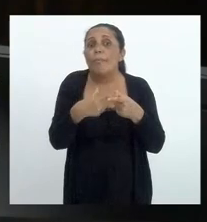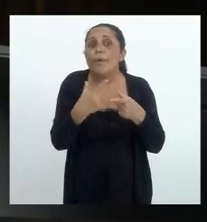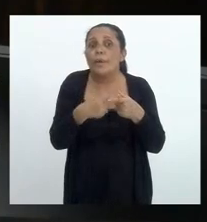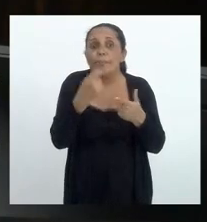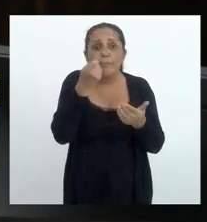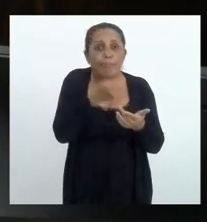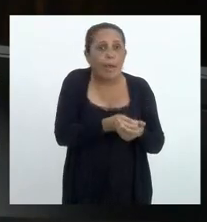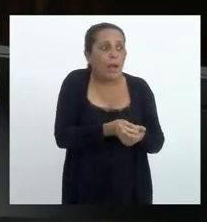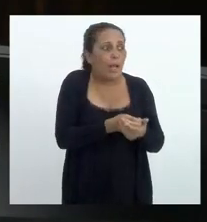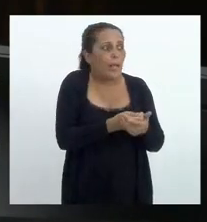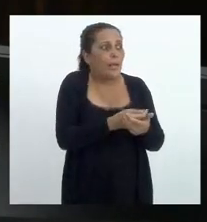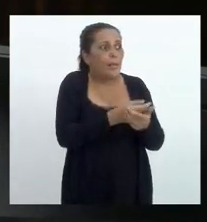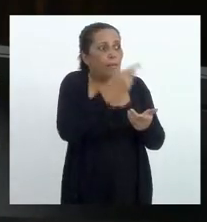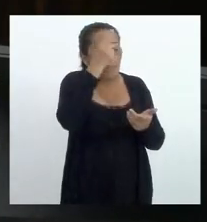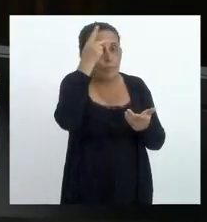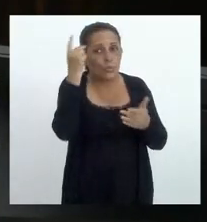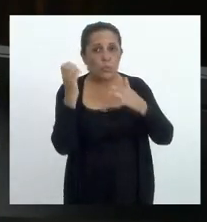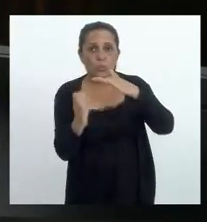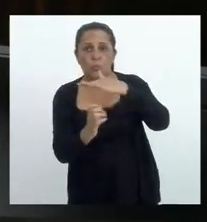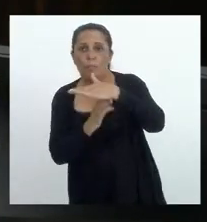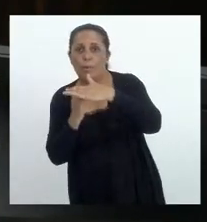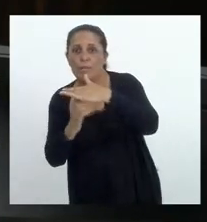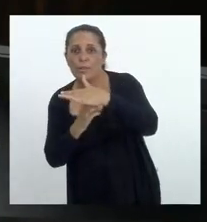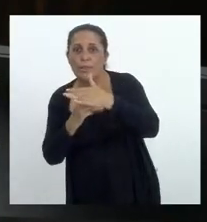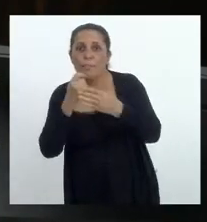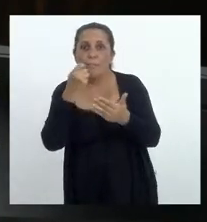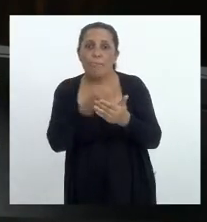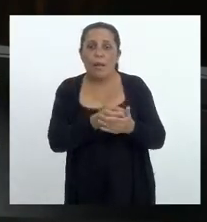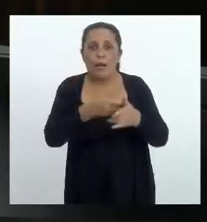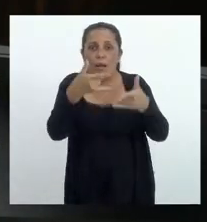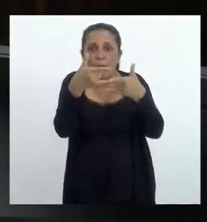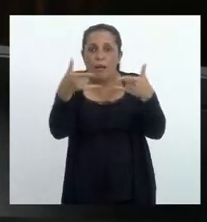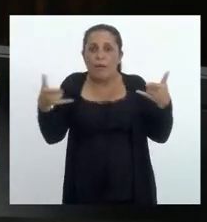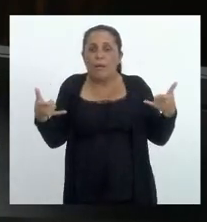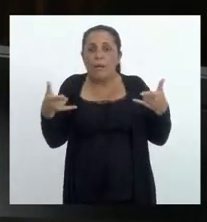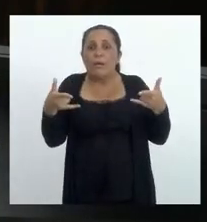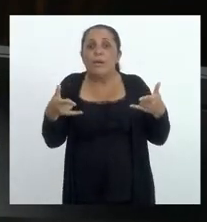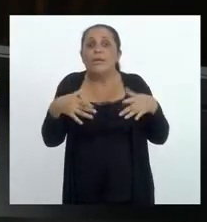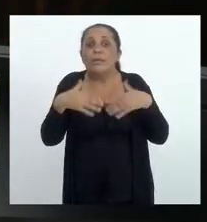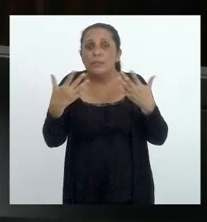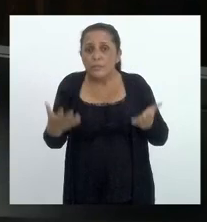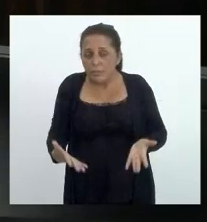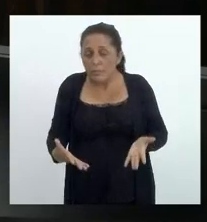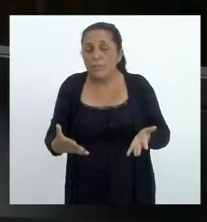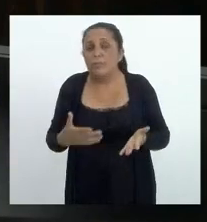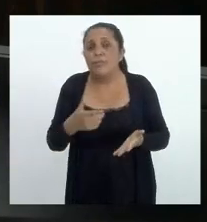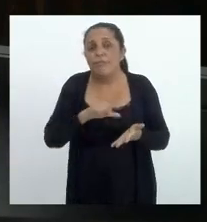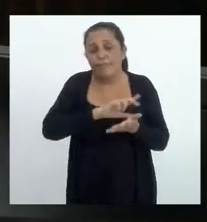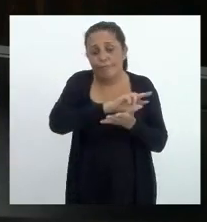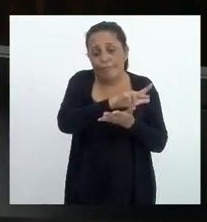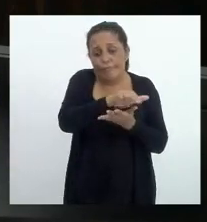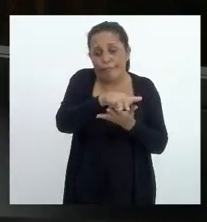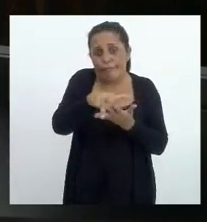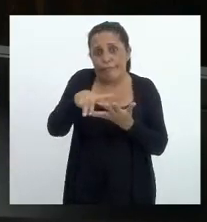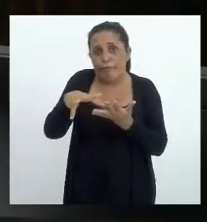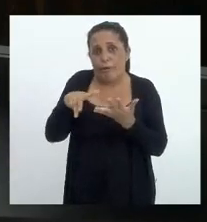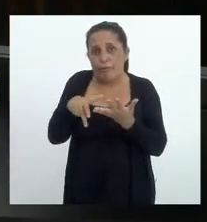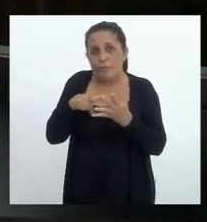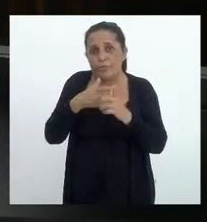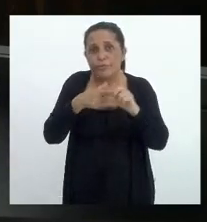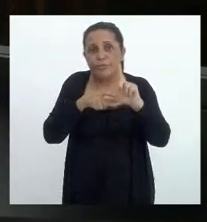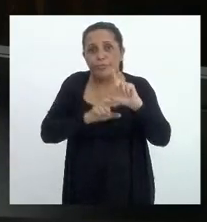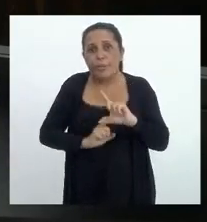pagar fornecedor, a gente precisa pagar precatório. Então, nós temos esse monte de outras